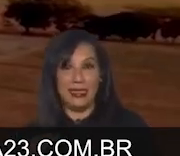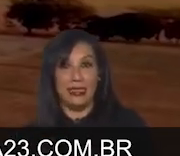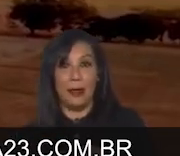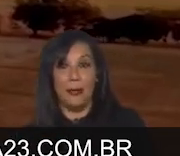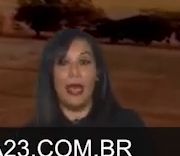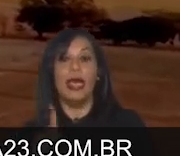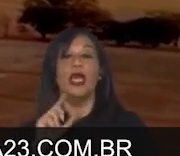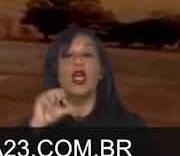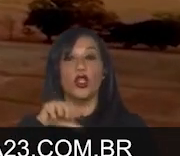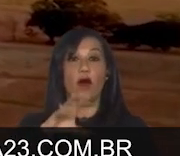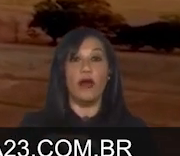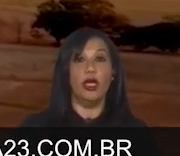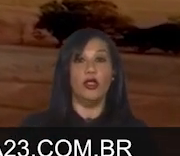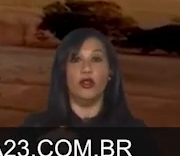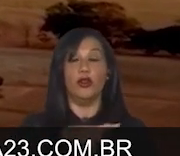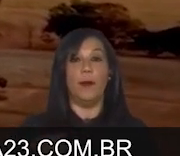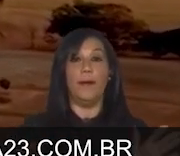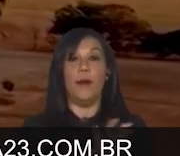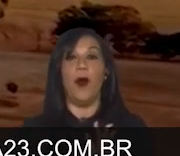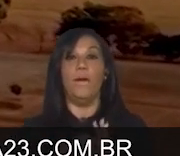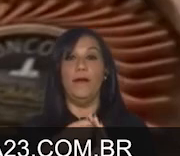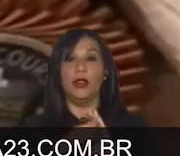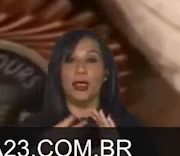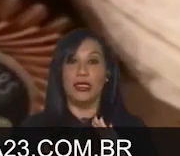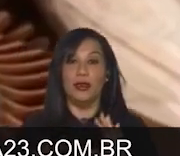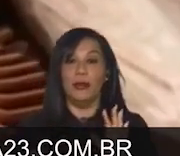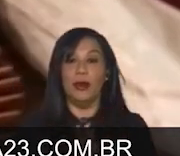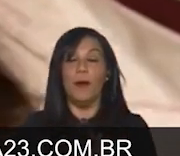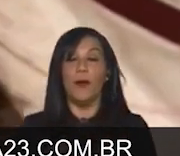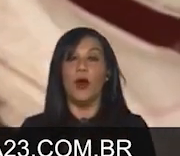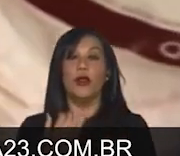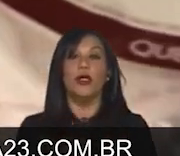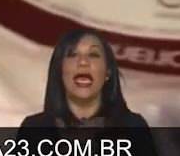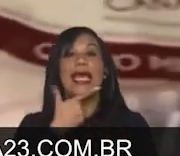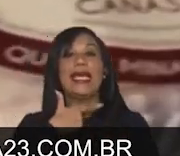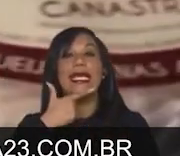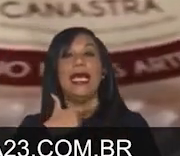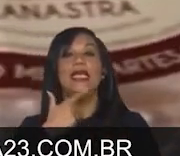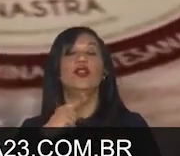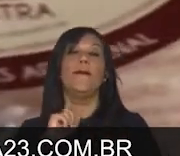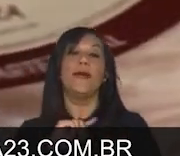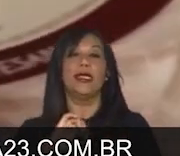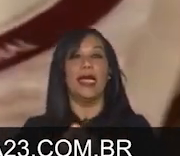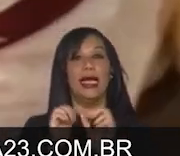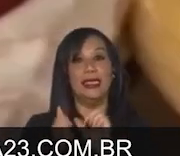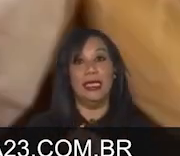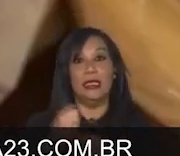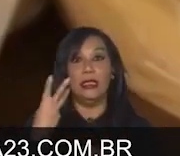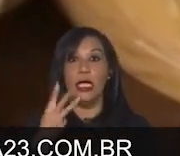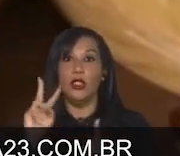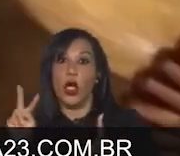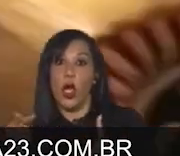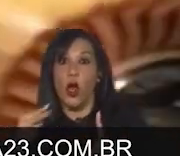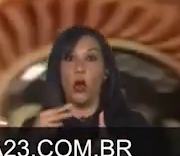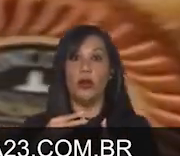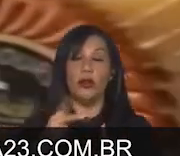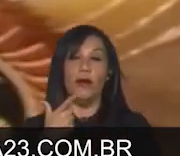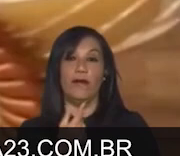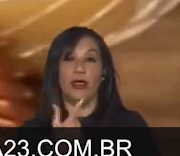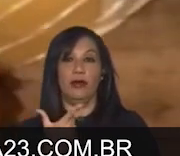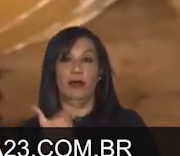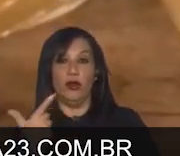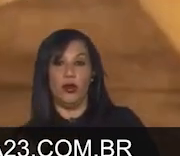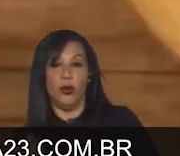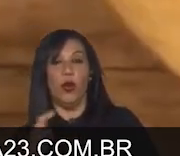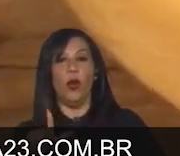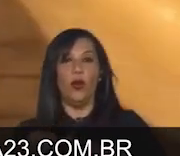mais 9 regiões caracterizadas como produtoras de queijo Minas artesanal, sendo que 3 foram reconhecidas em 2021.